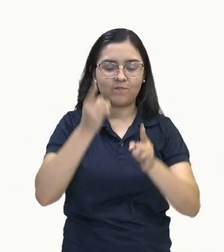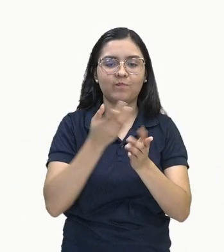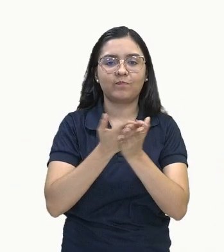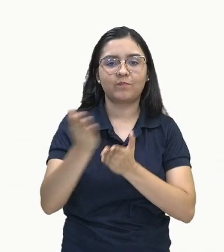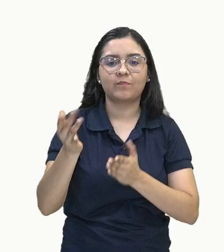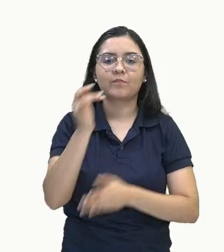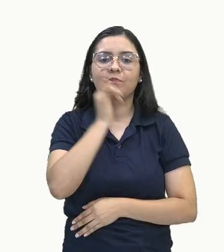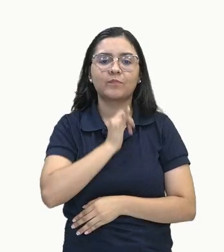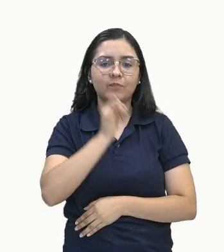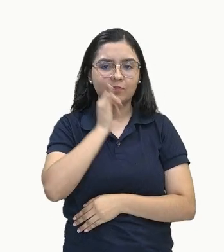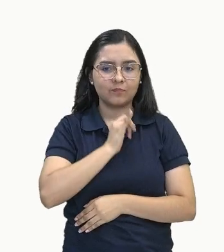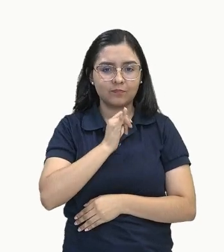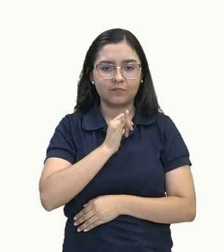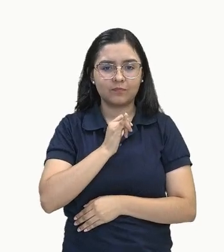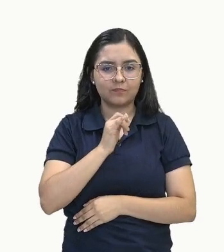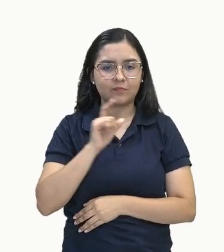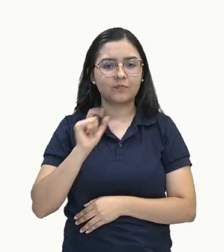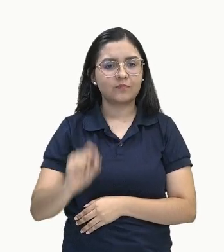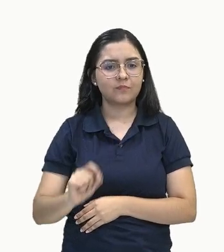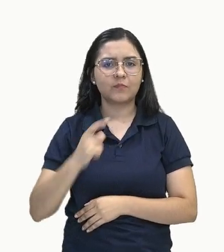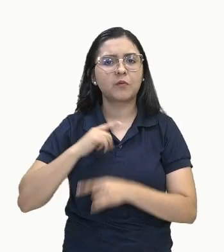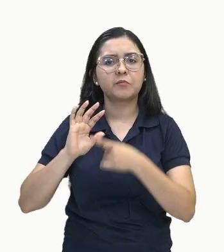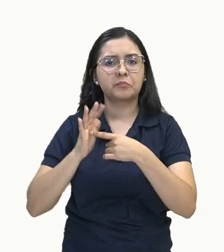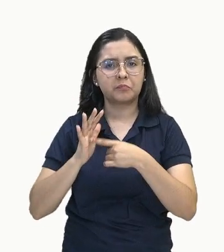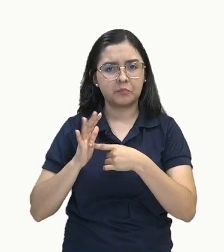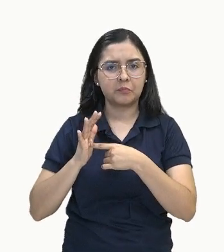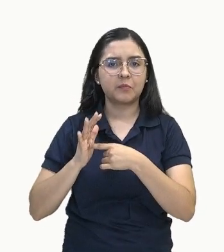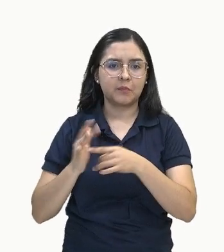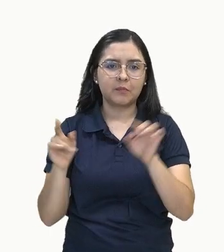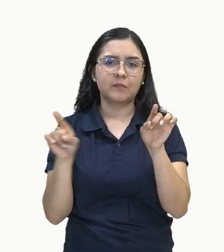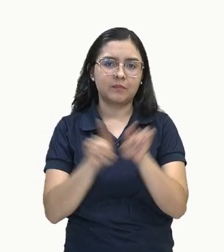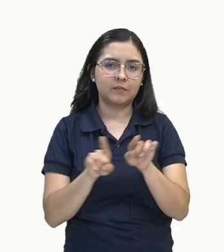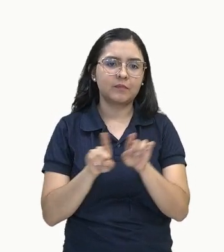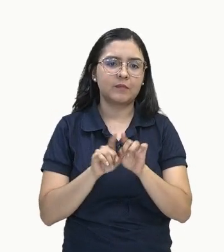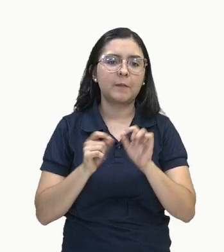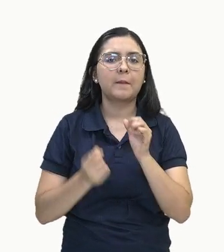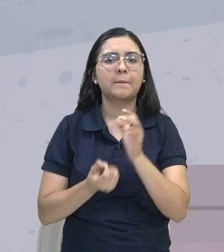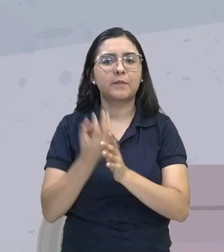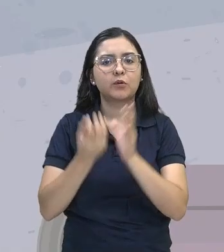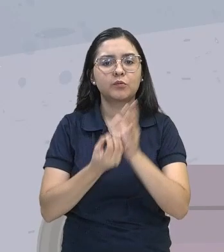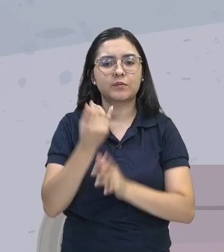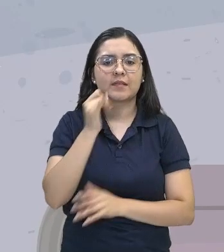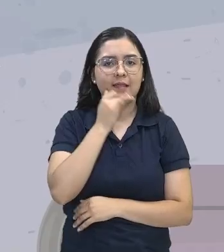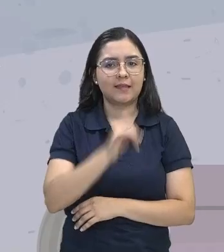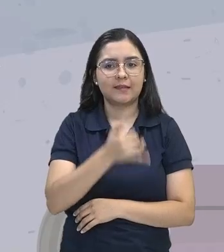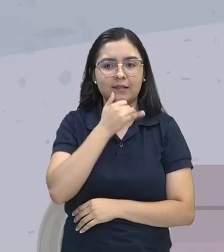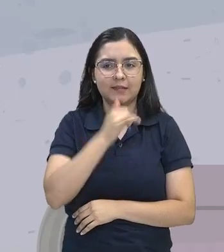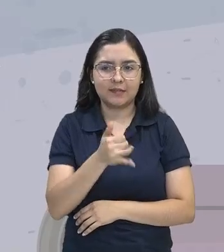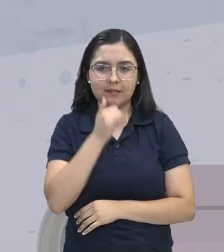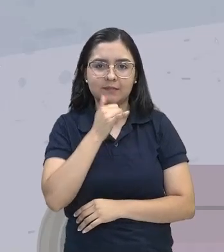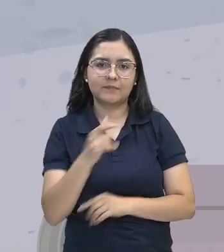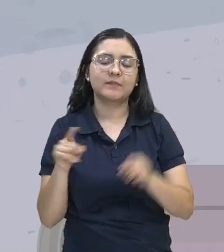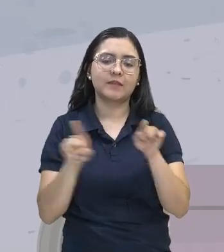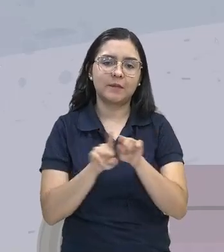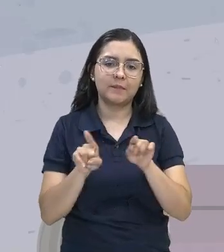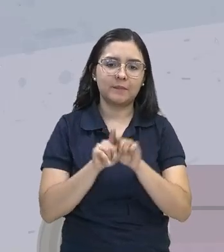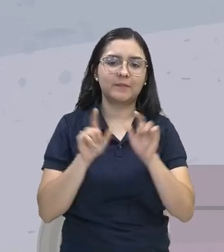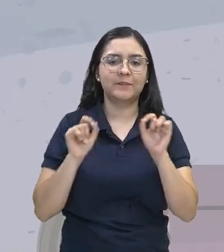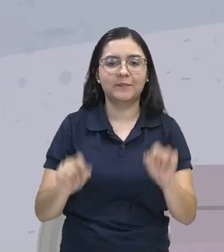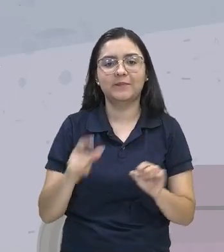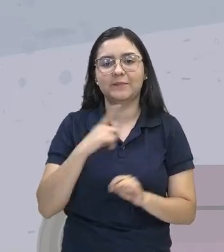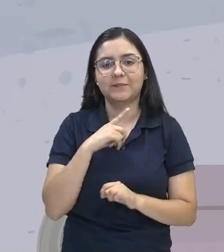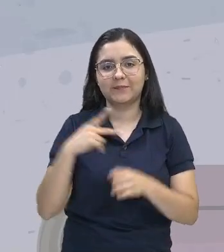exemplo, o dínamo, que é um pequeno gerador que podia, então, gerar eletricidade, e os derivados de petróleo